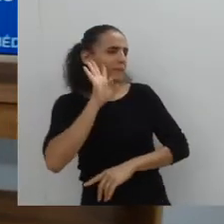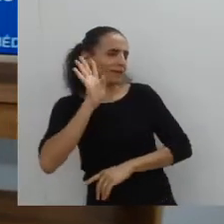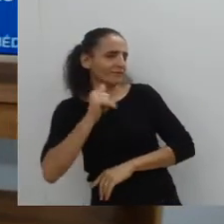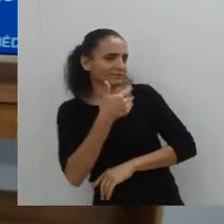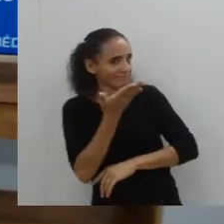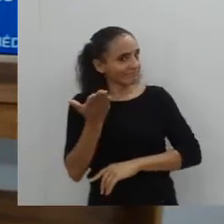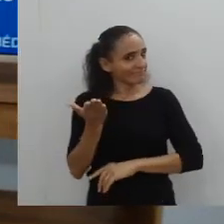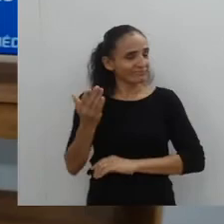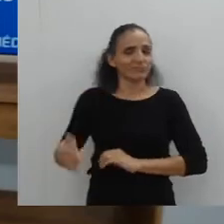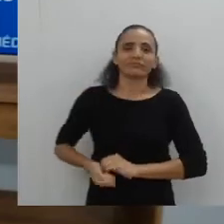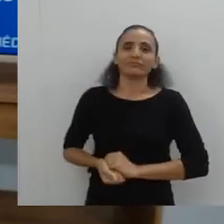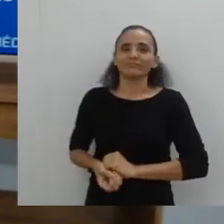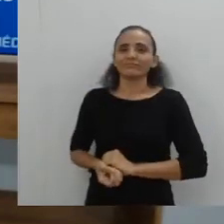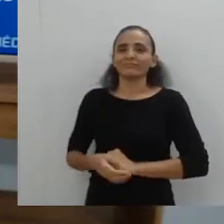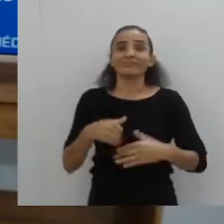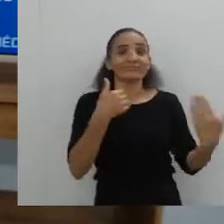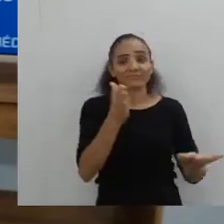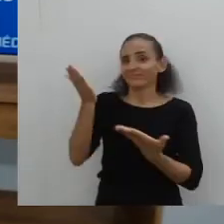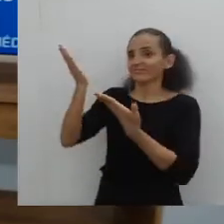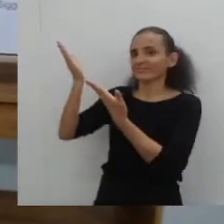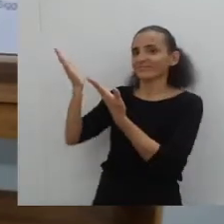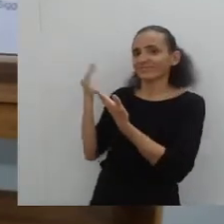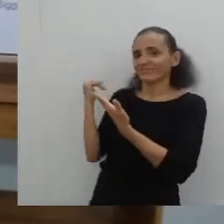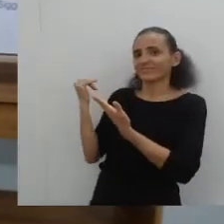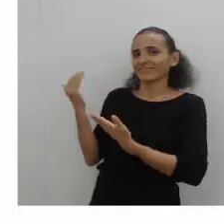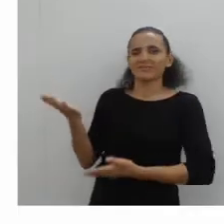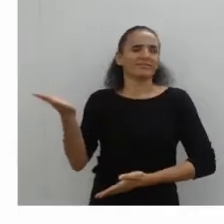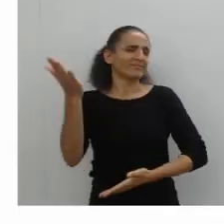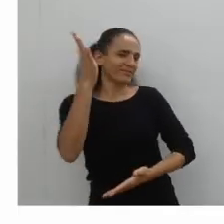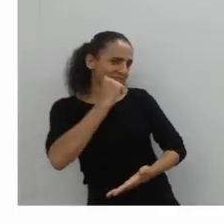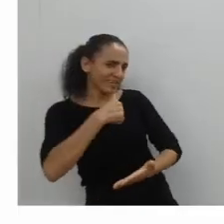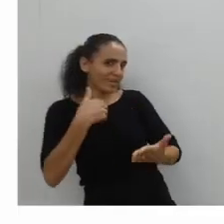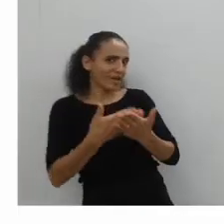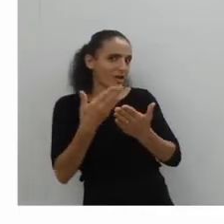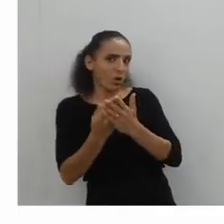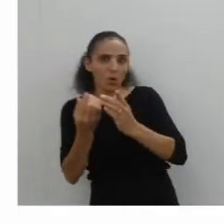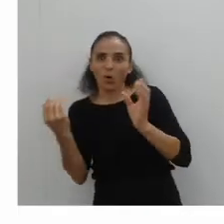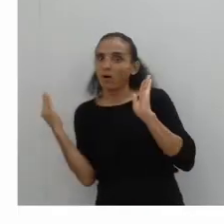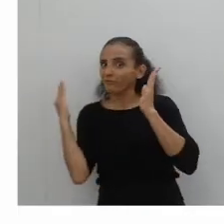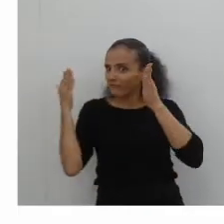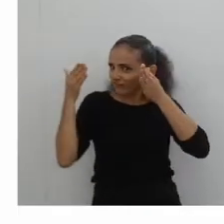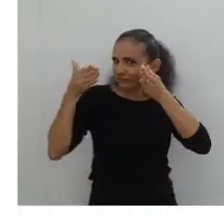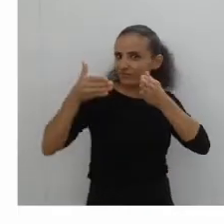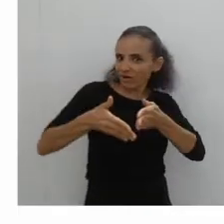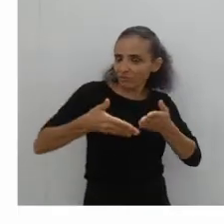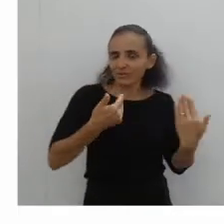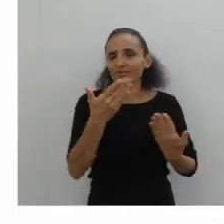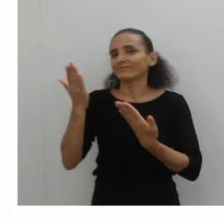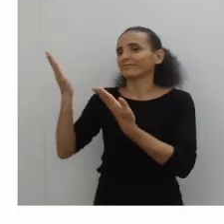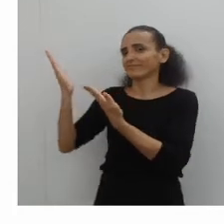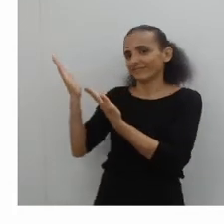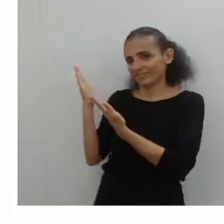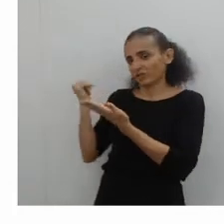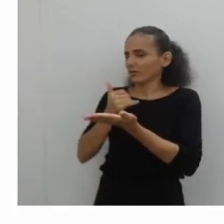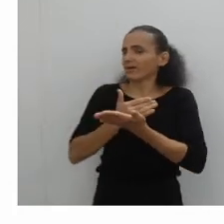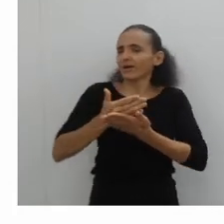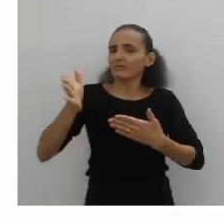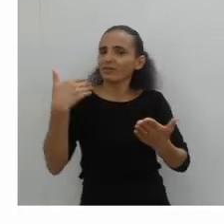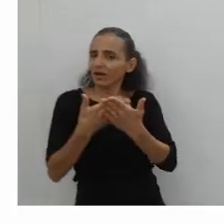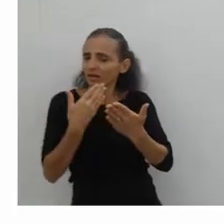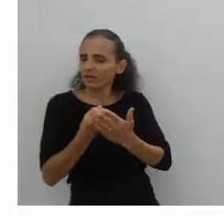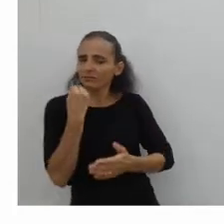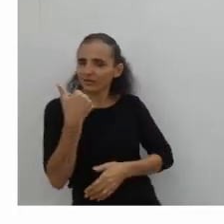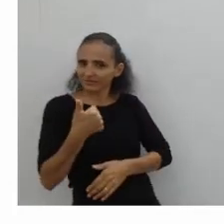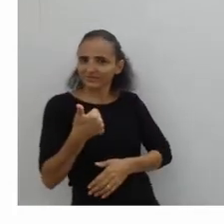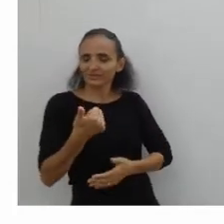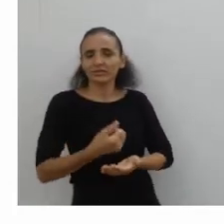olha só, corta para o slide, vem comigo, foca na tela para a gente poder começar essa aula, tá